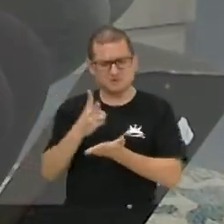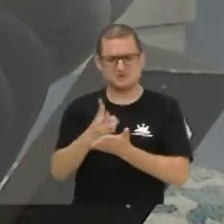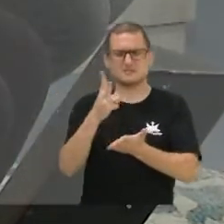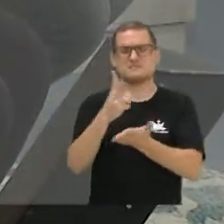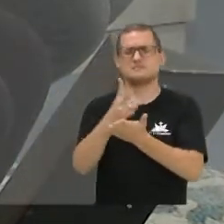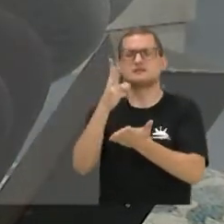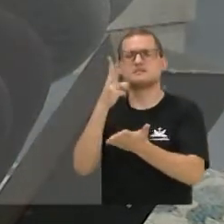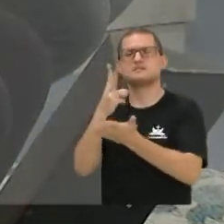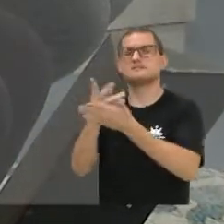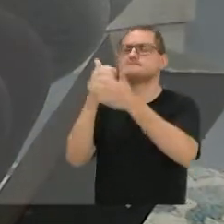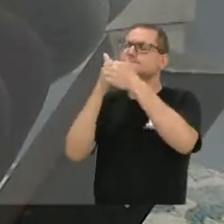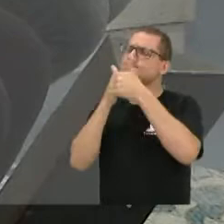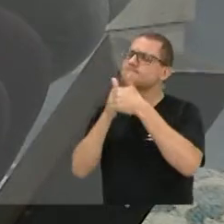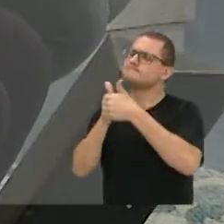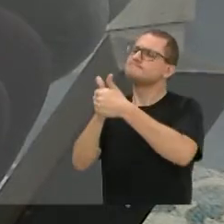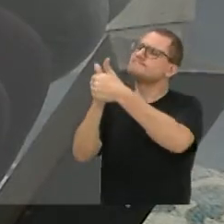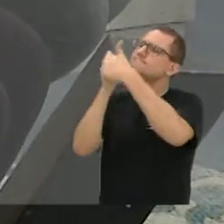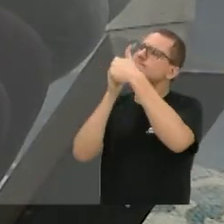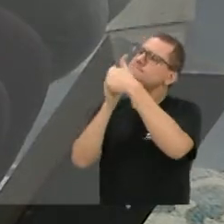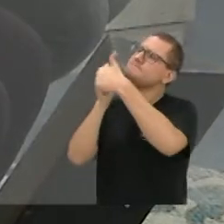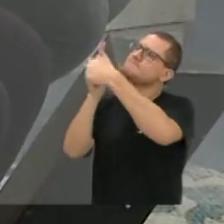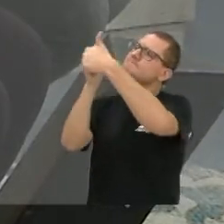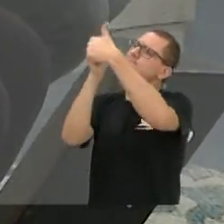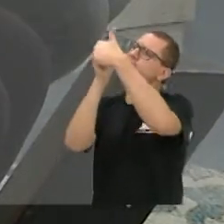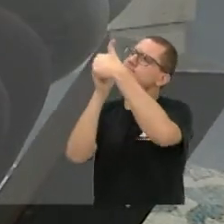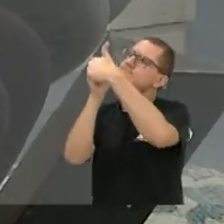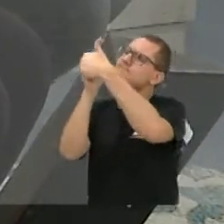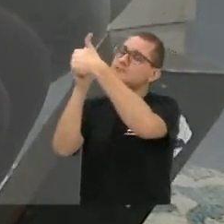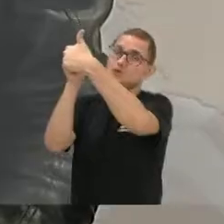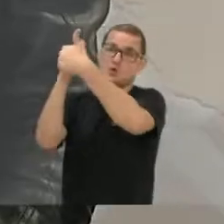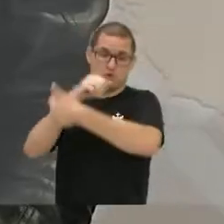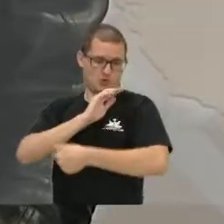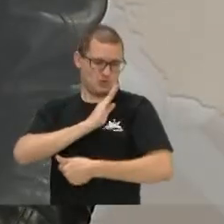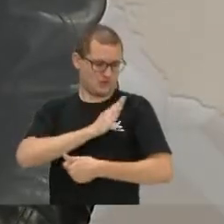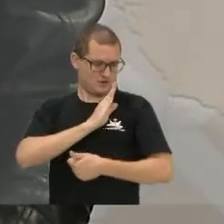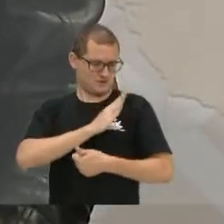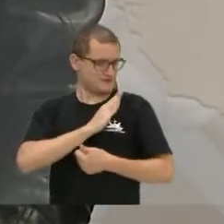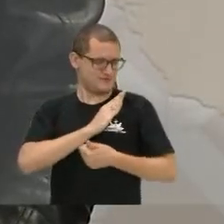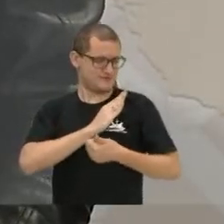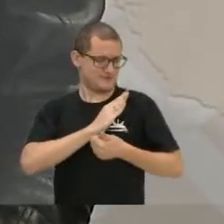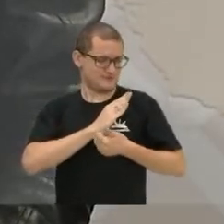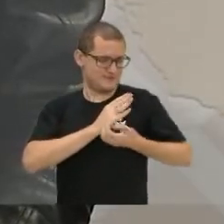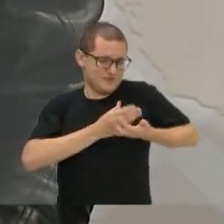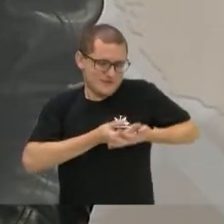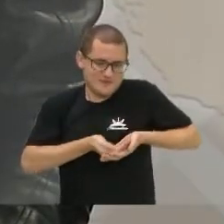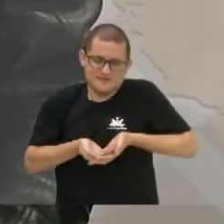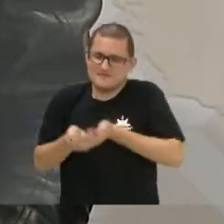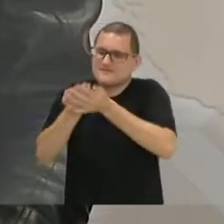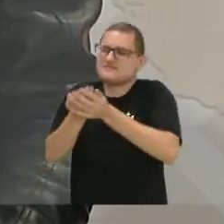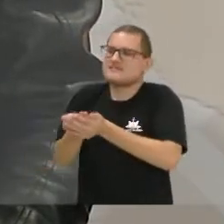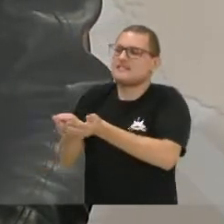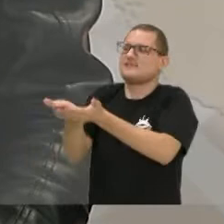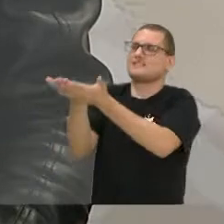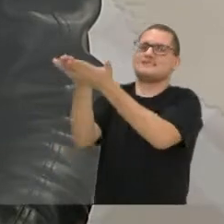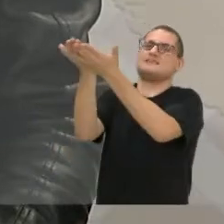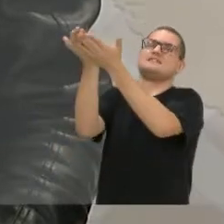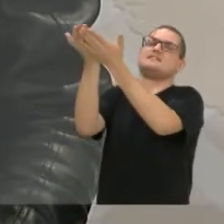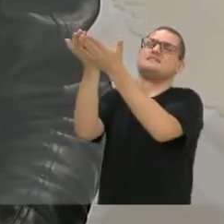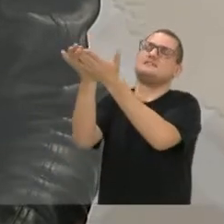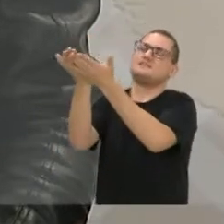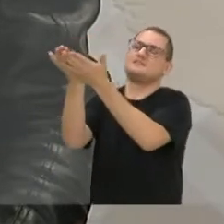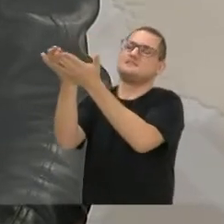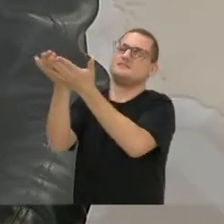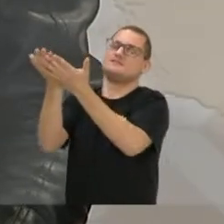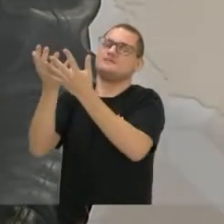o museu deus e dor do meu coração